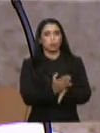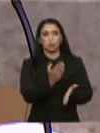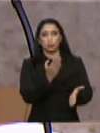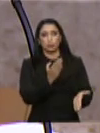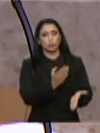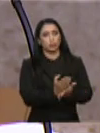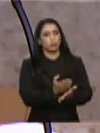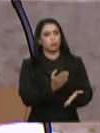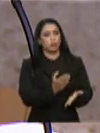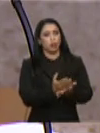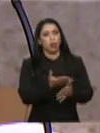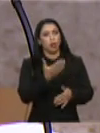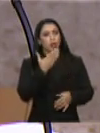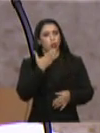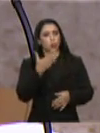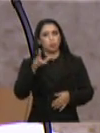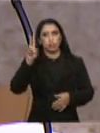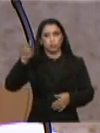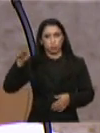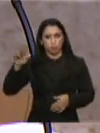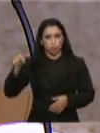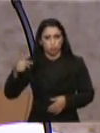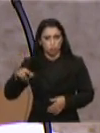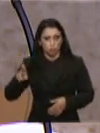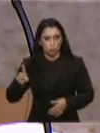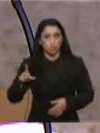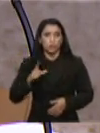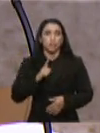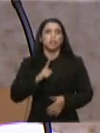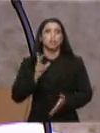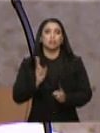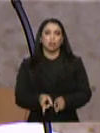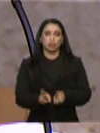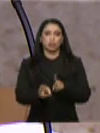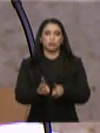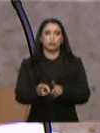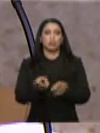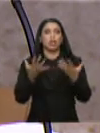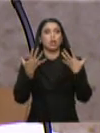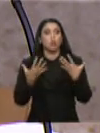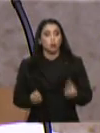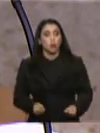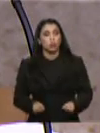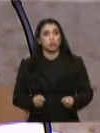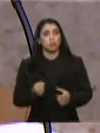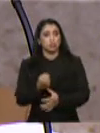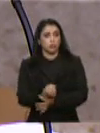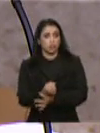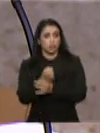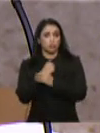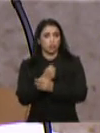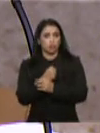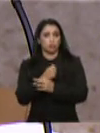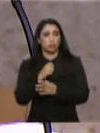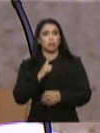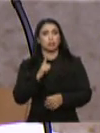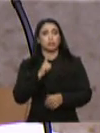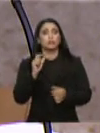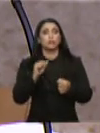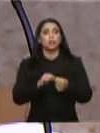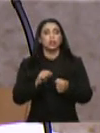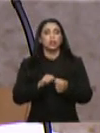à apelação da União, mantendo a ordem concessiva da segurança, o exame se faz